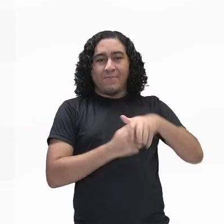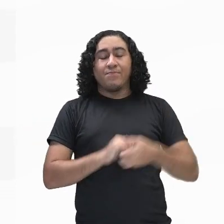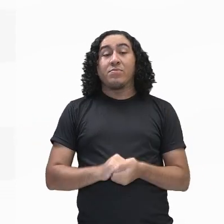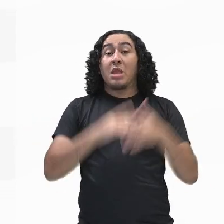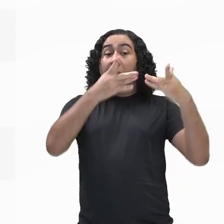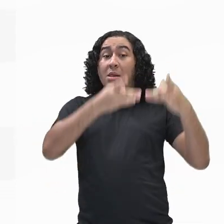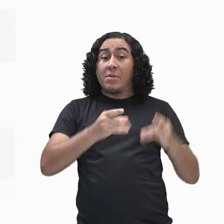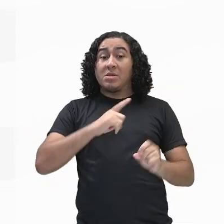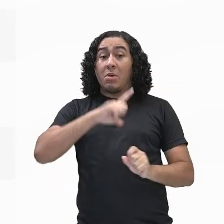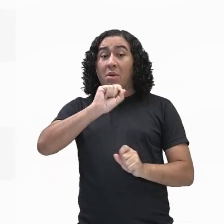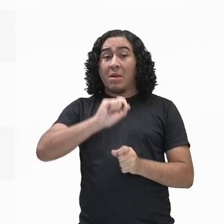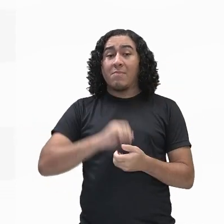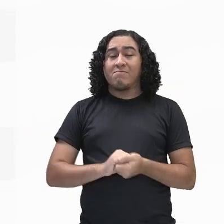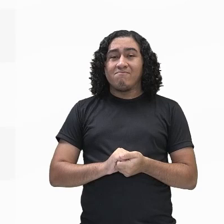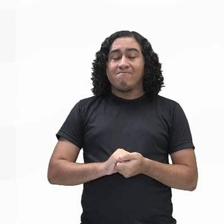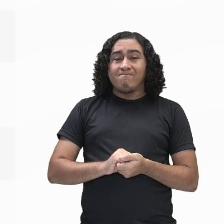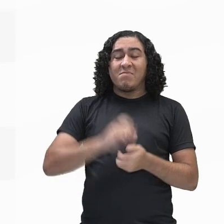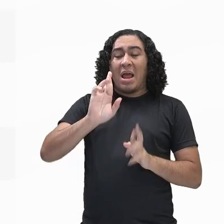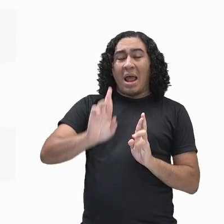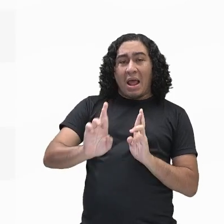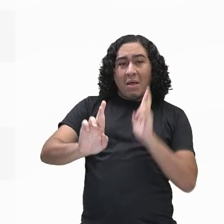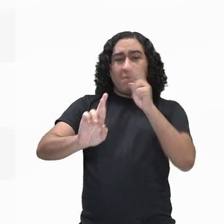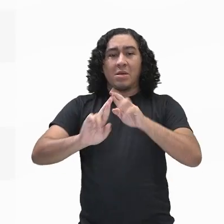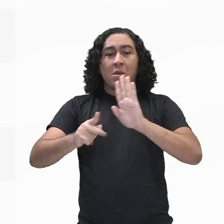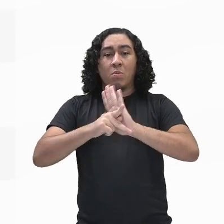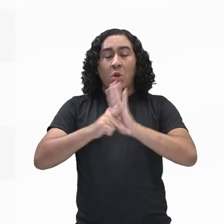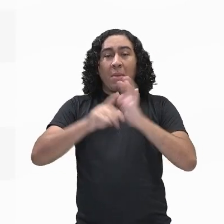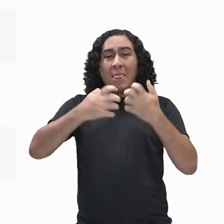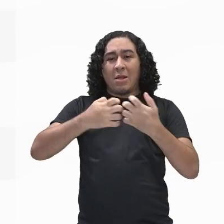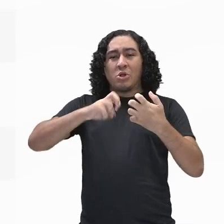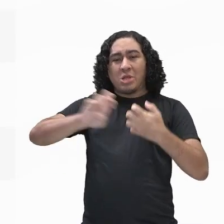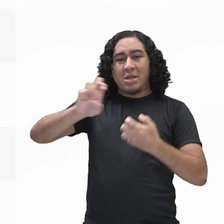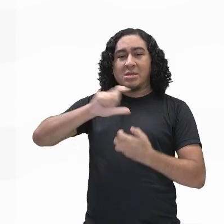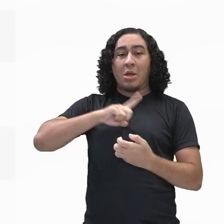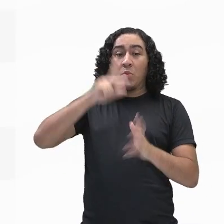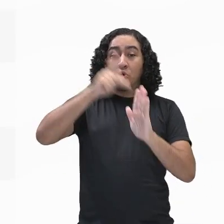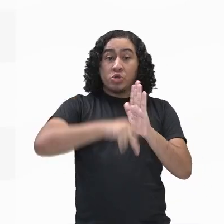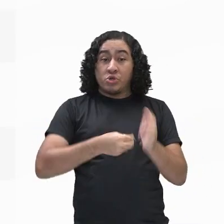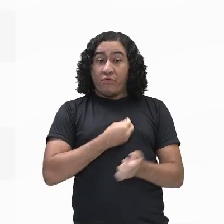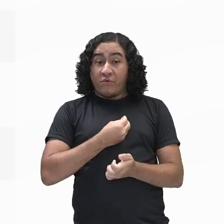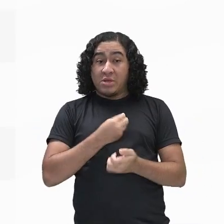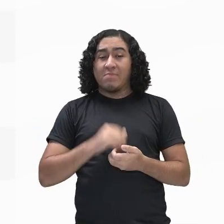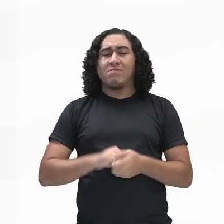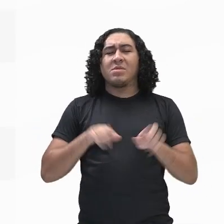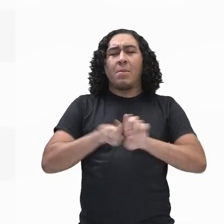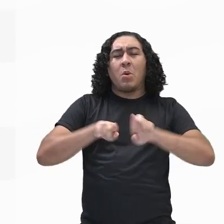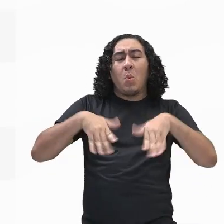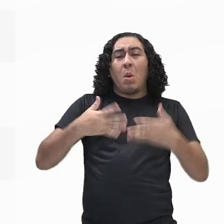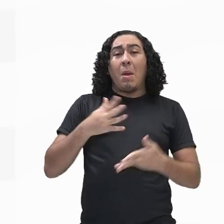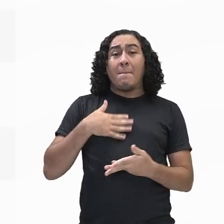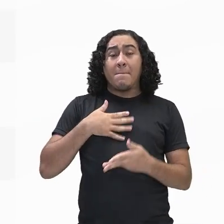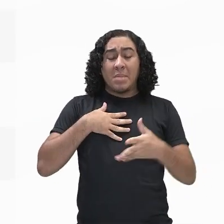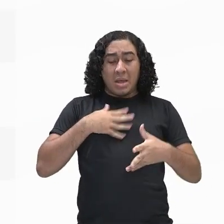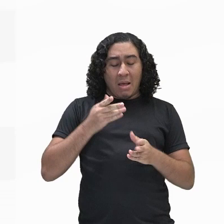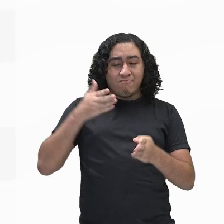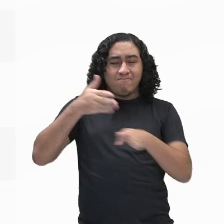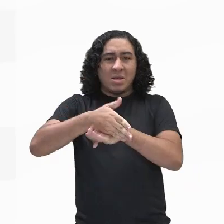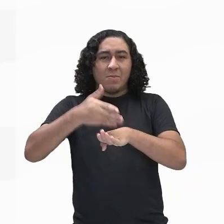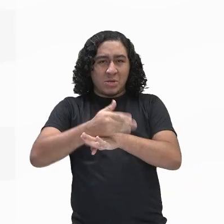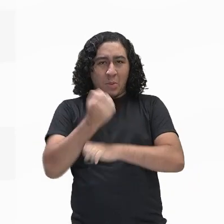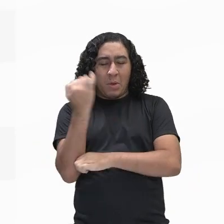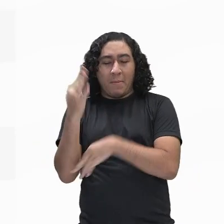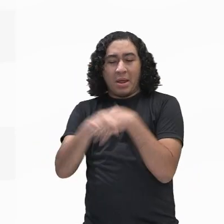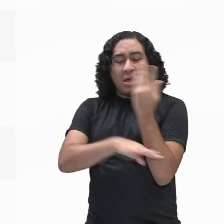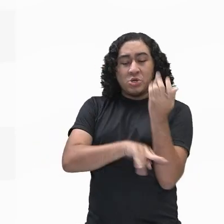aí a relação da interculturalidade na construção do meu projeto de vida, quais as minhas contribuições no meio ambiente para que o